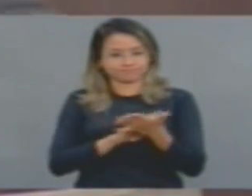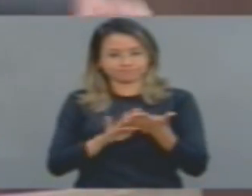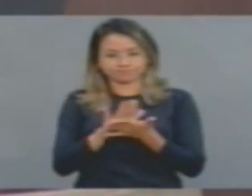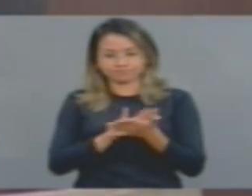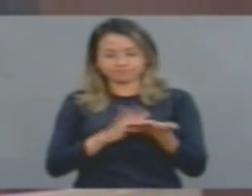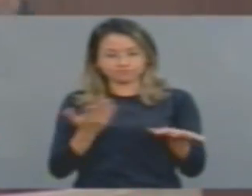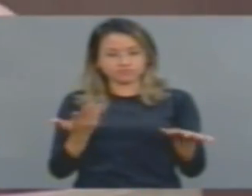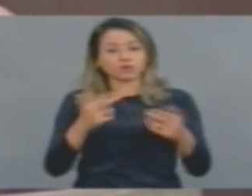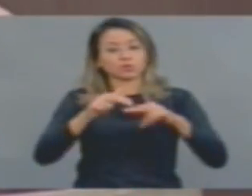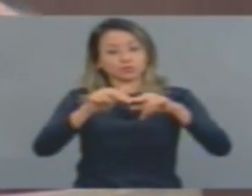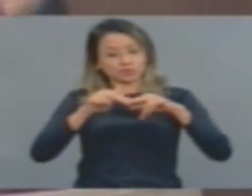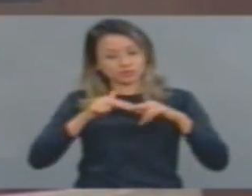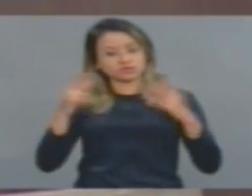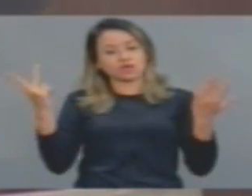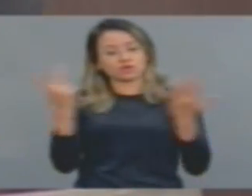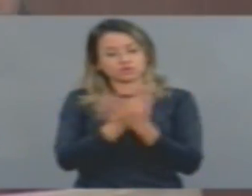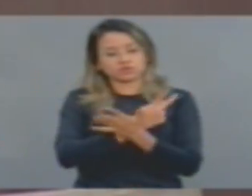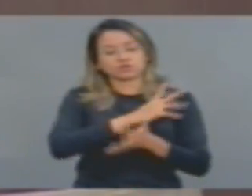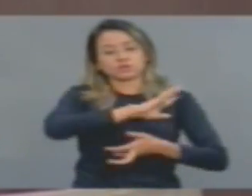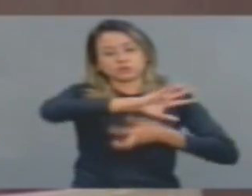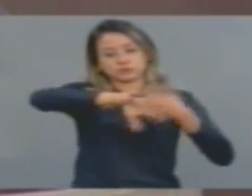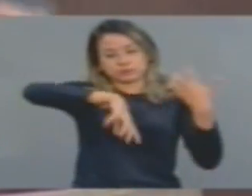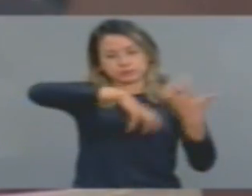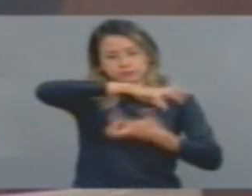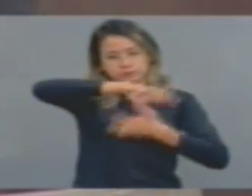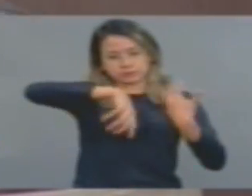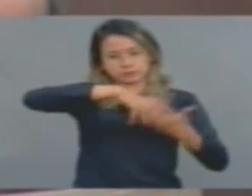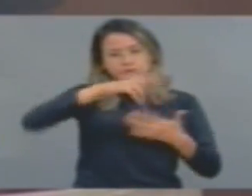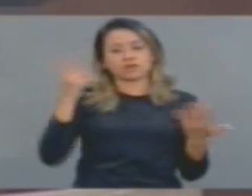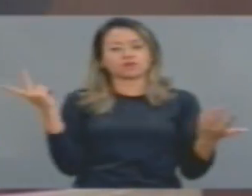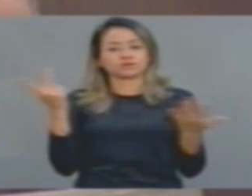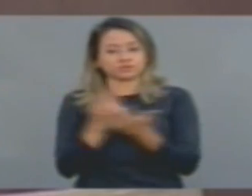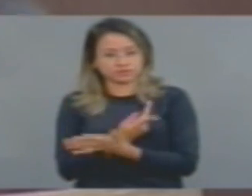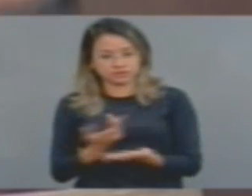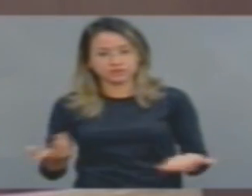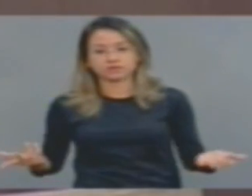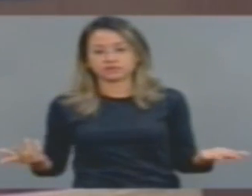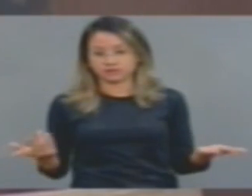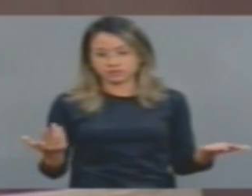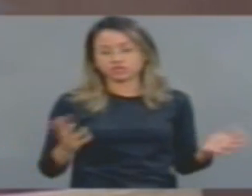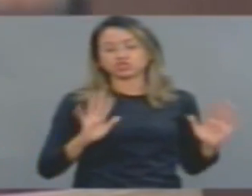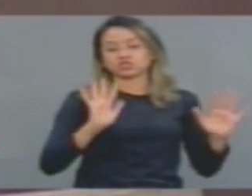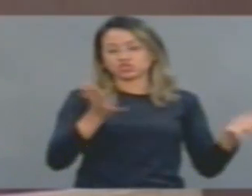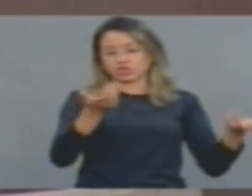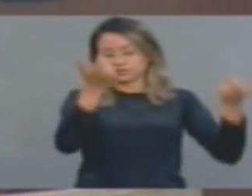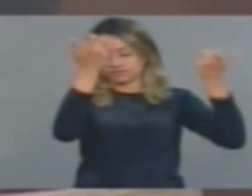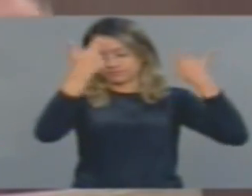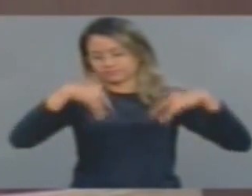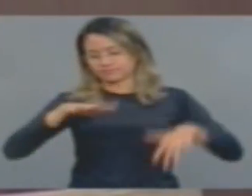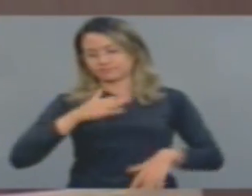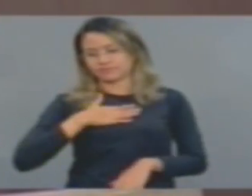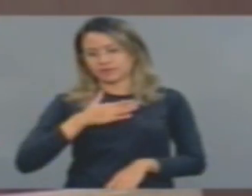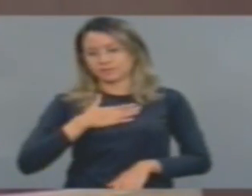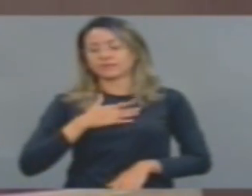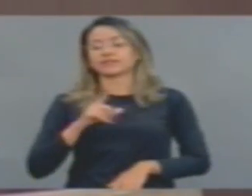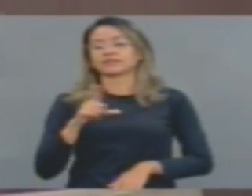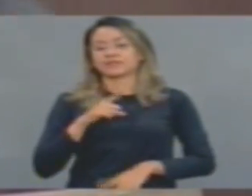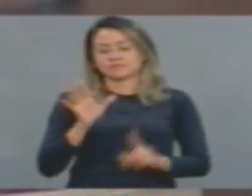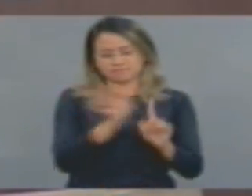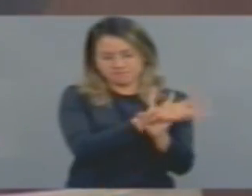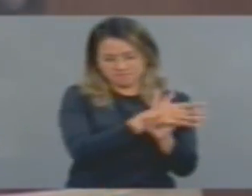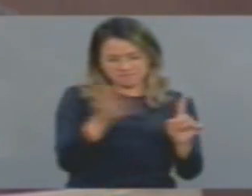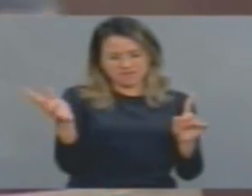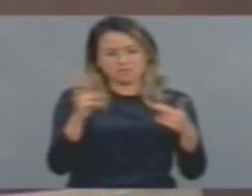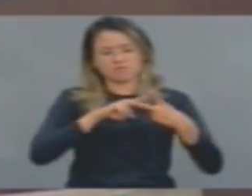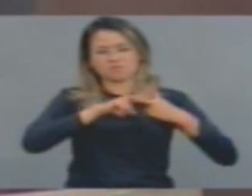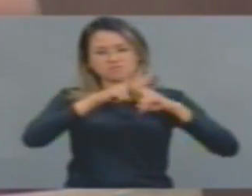rebeliões, nós temos relatos substantivos, substanciais de tortura.